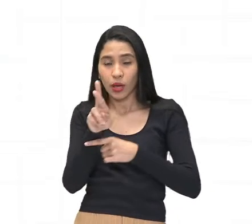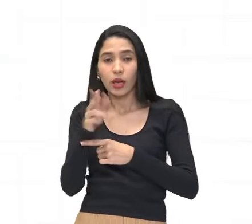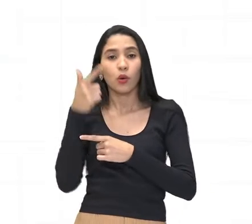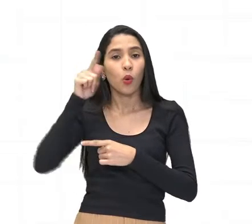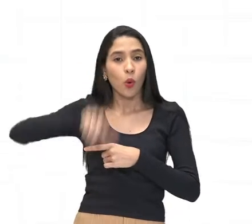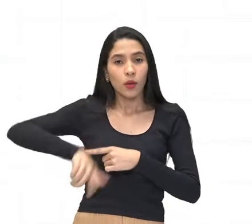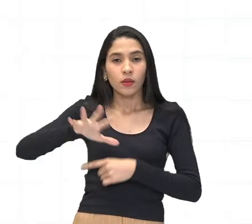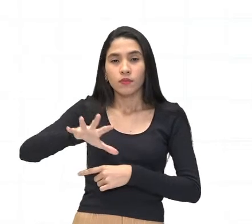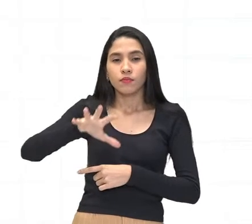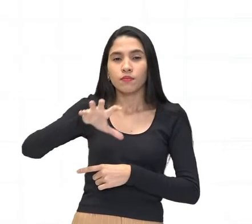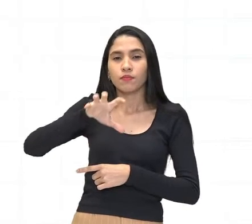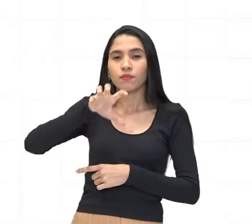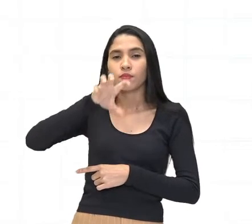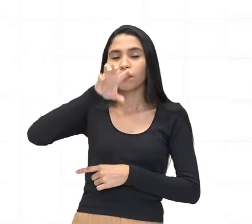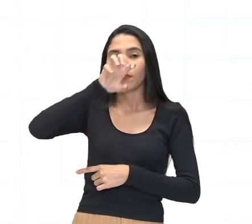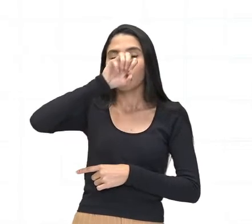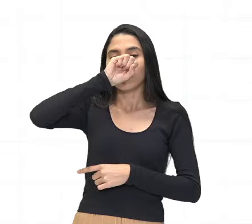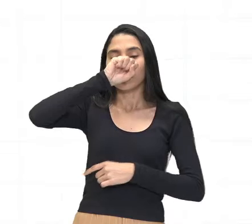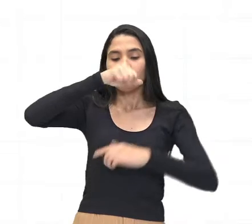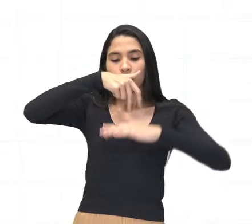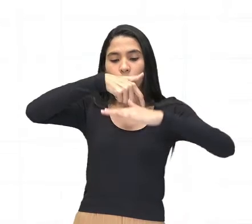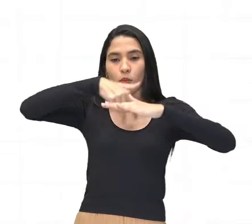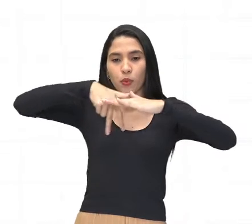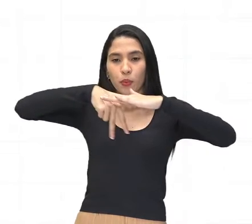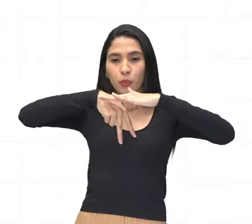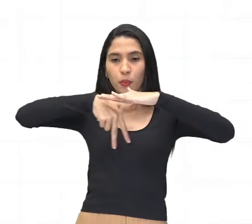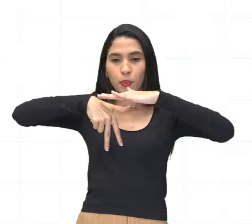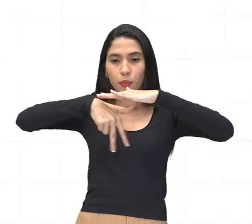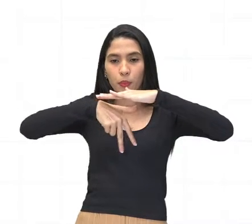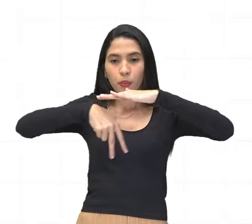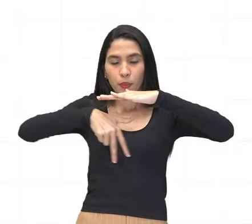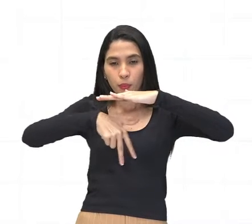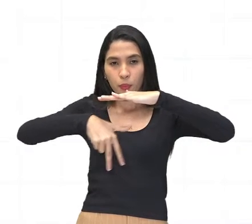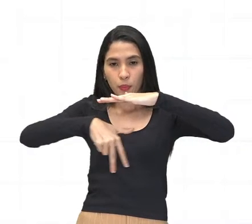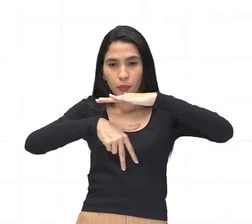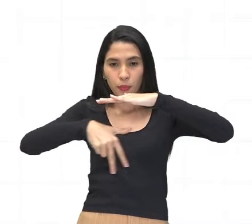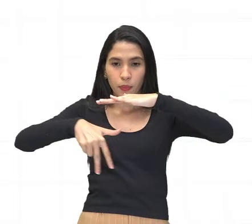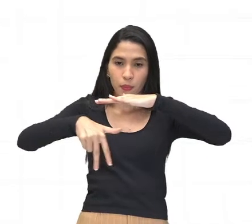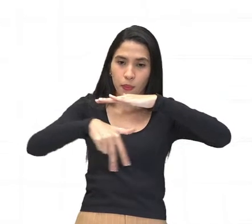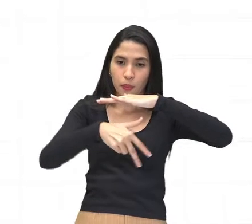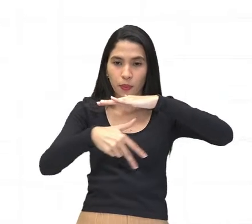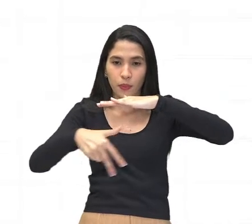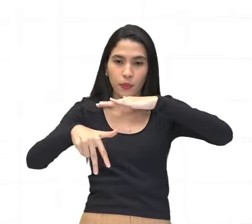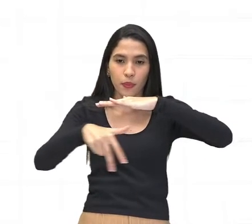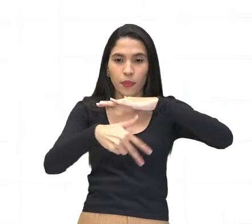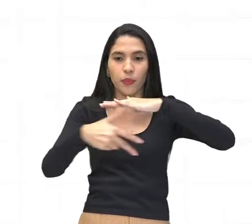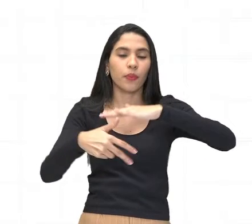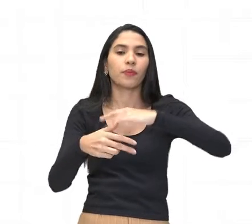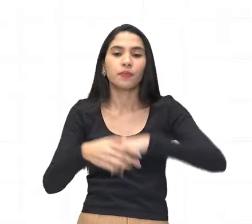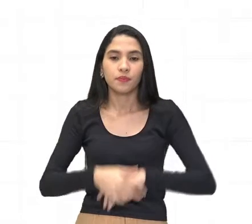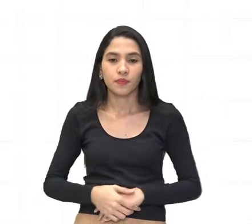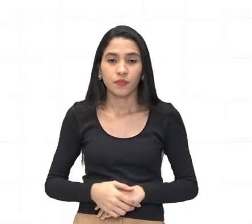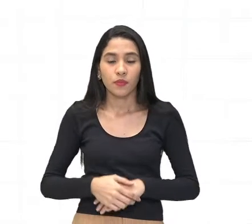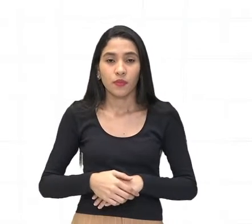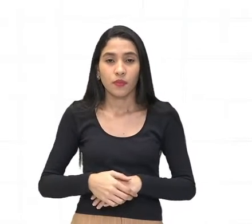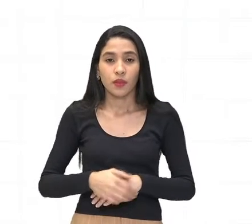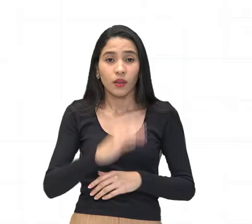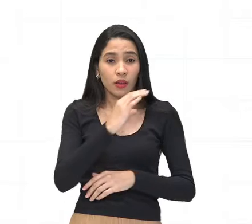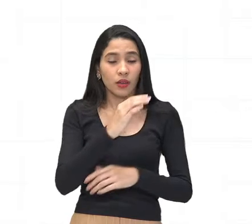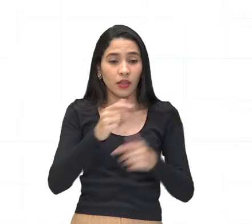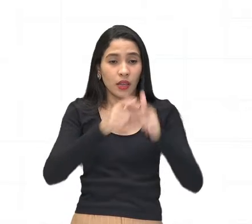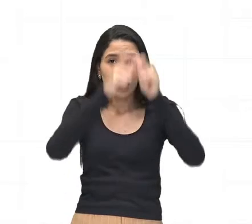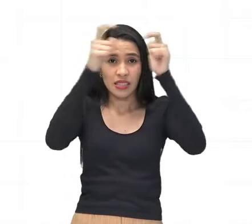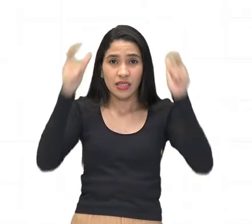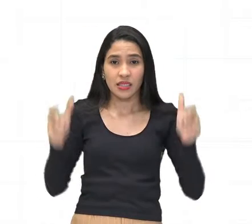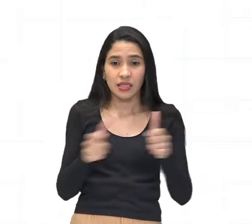respirar no fundo do mar por um período maior de tempo. E esse ar que está aí dentro desses cilindros